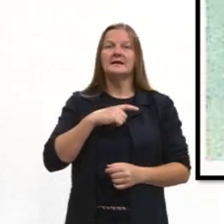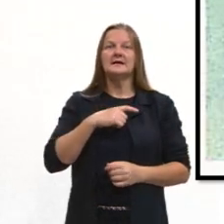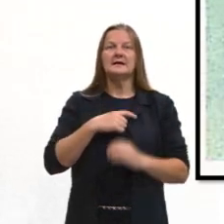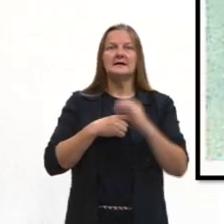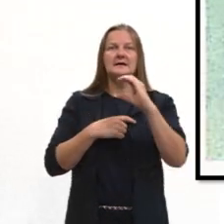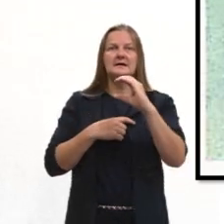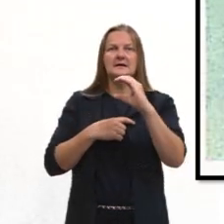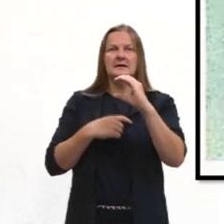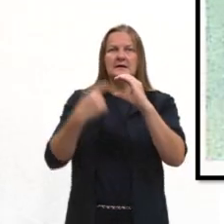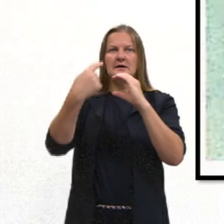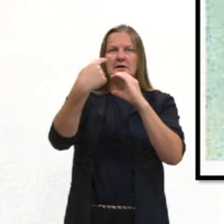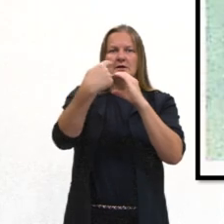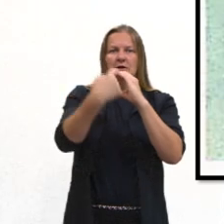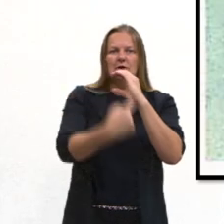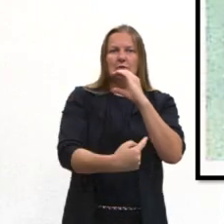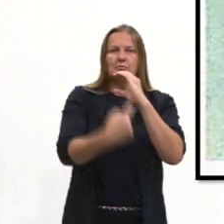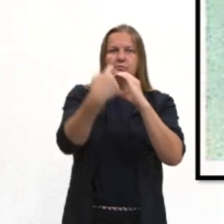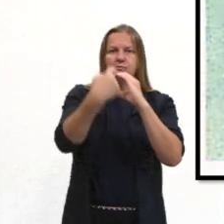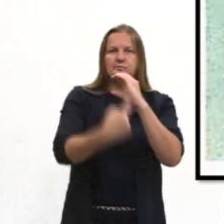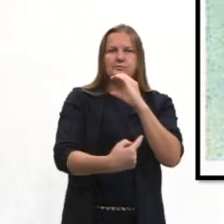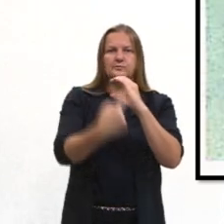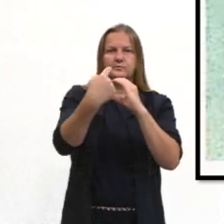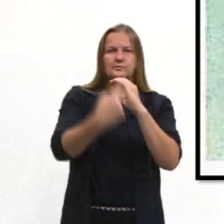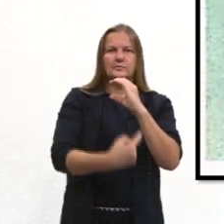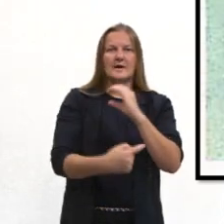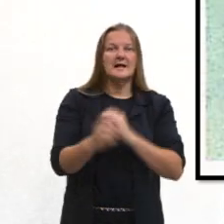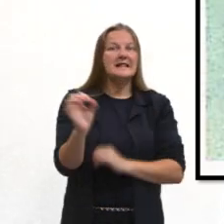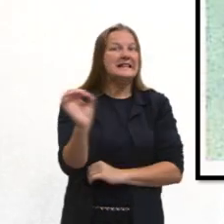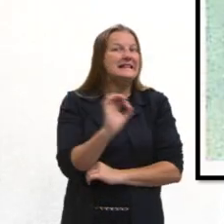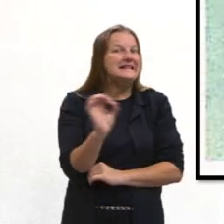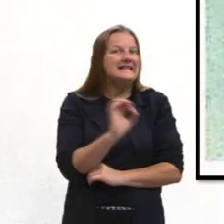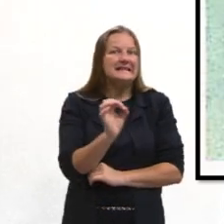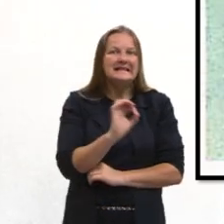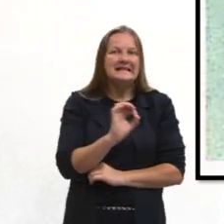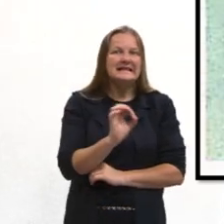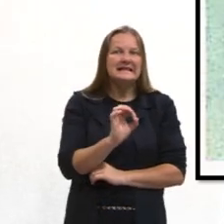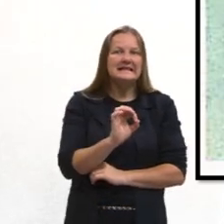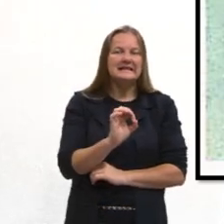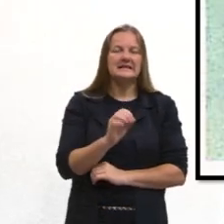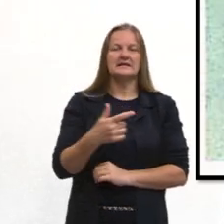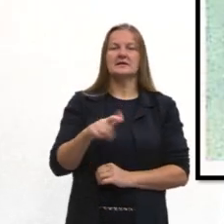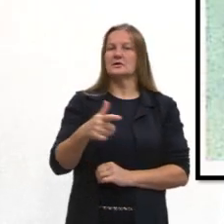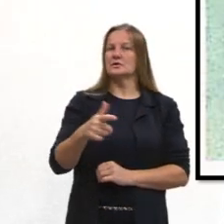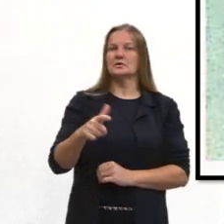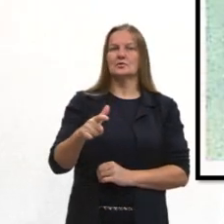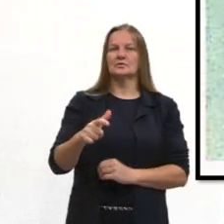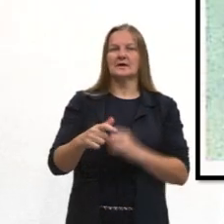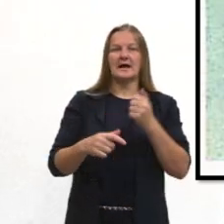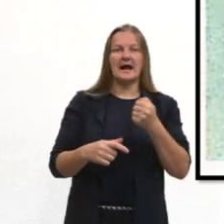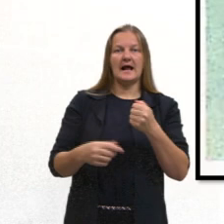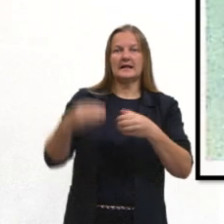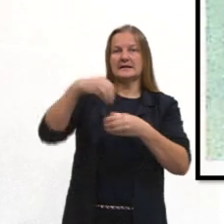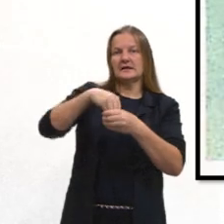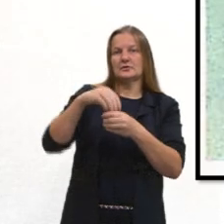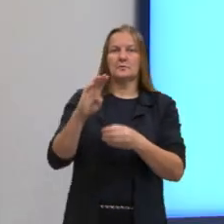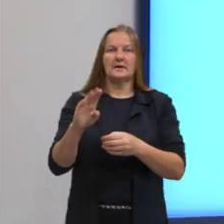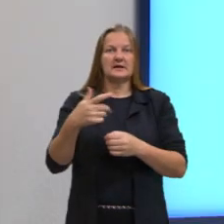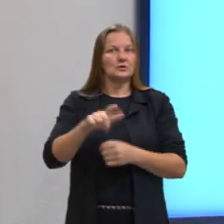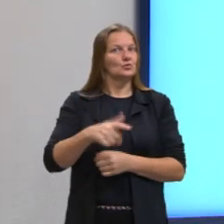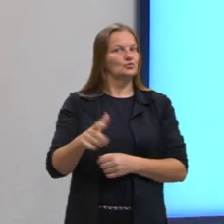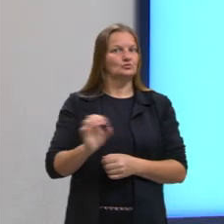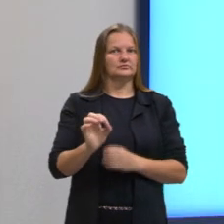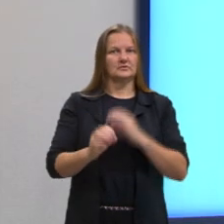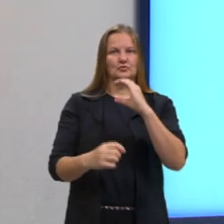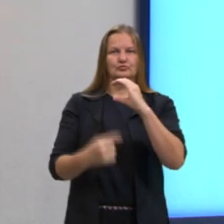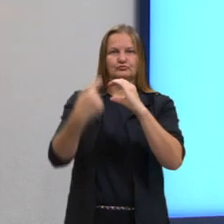esse outro símbolo que significa não está contido Ou seja é uma ligação então da afirmação anterior